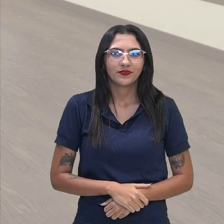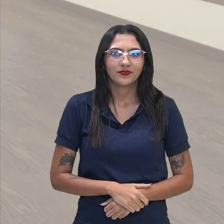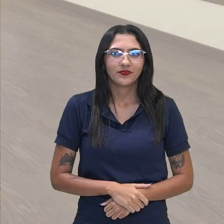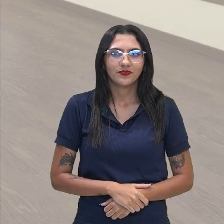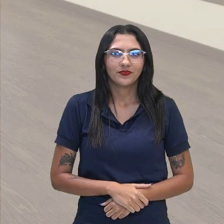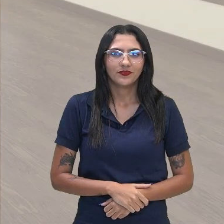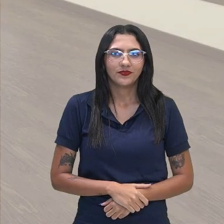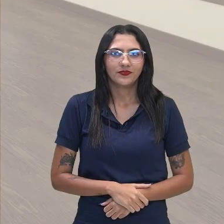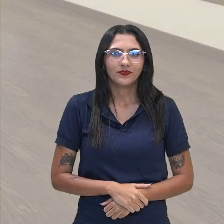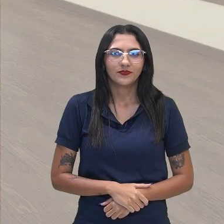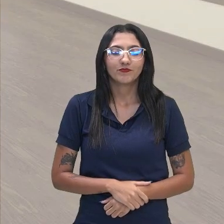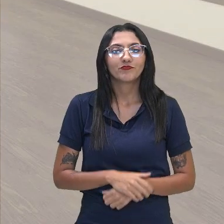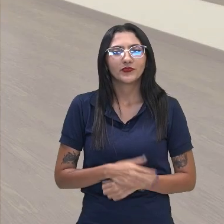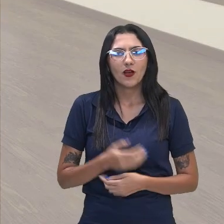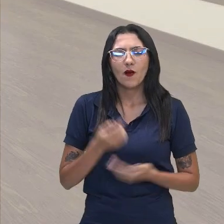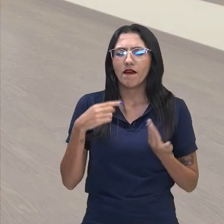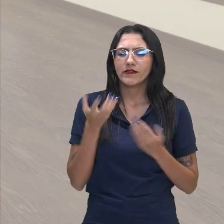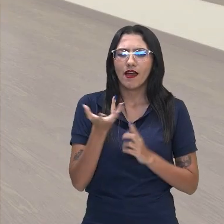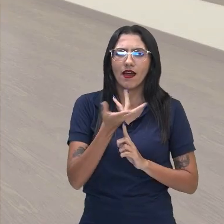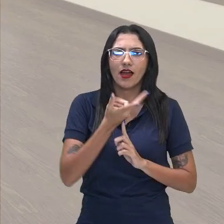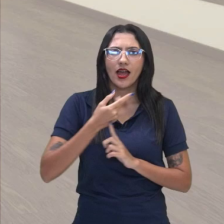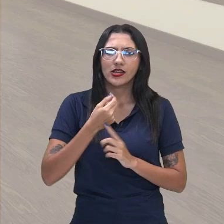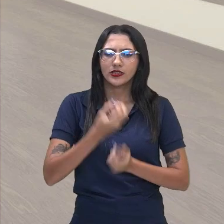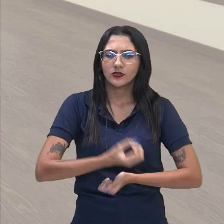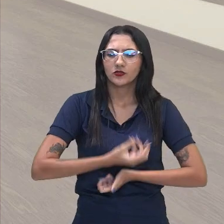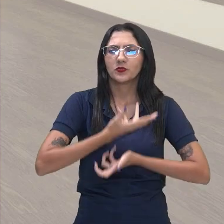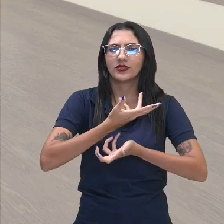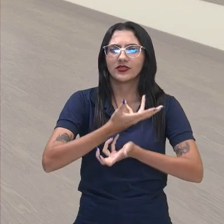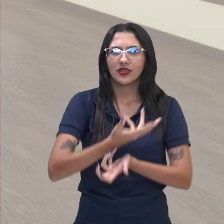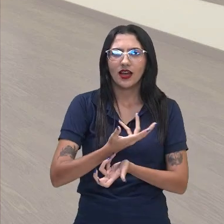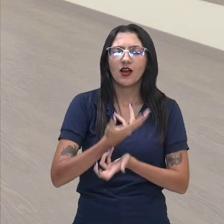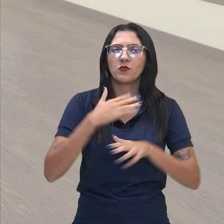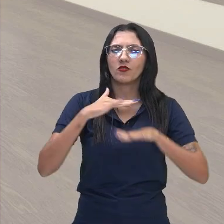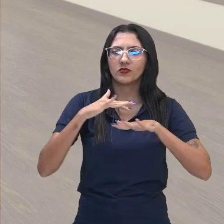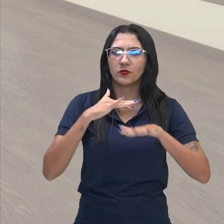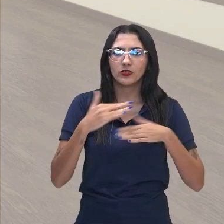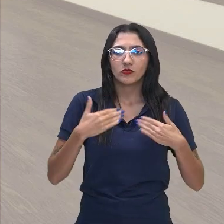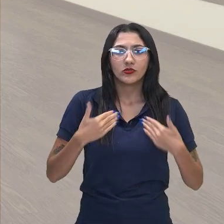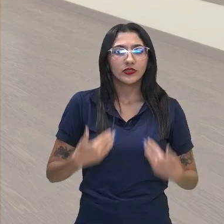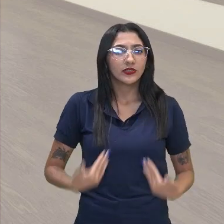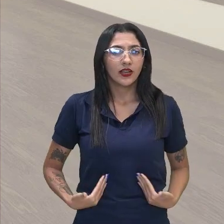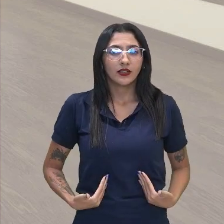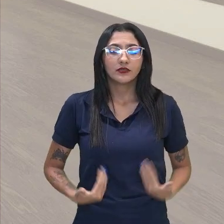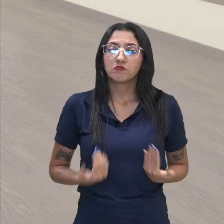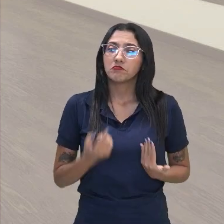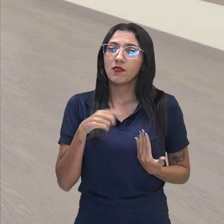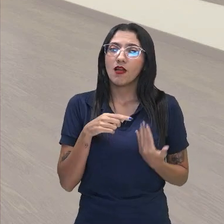Essa arte de se mexer, expressar e ser é o que chamamos de dança.